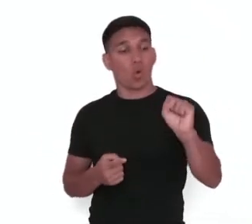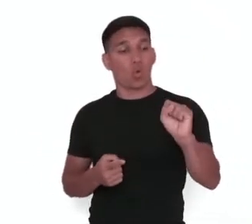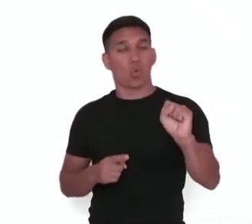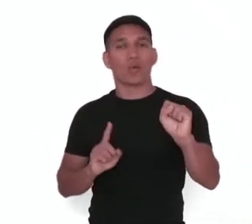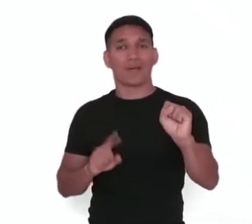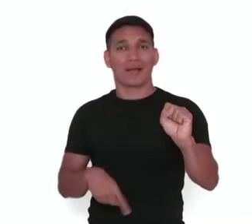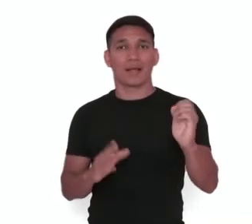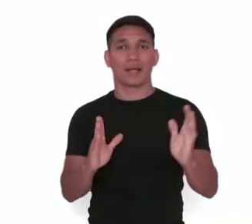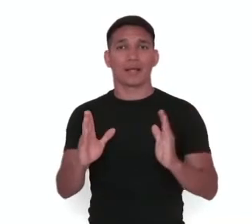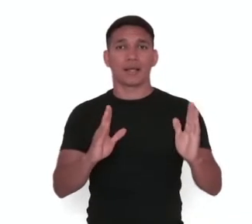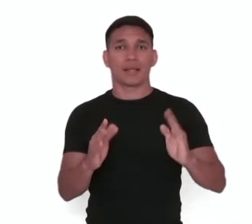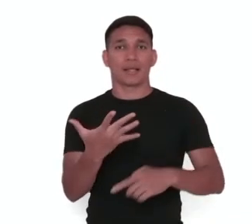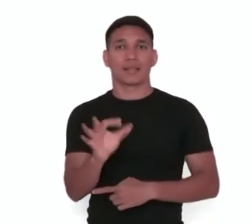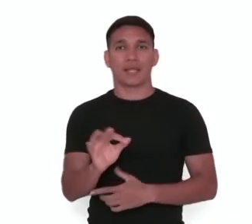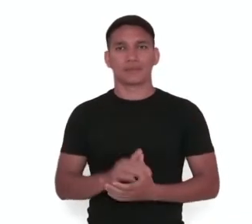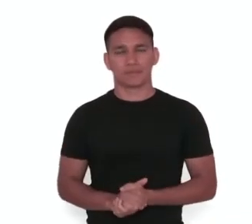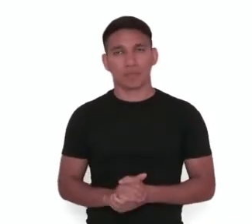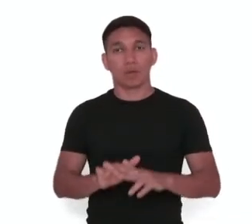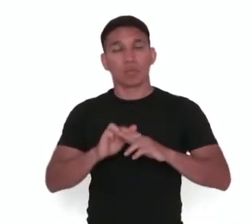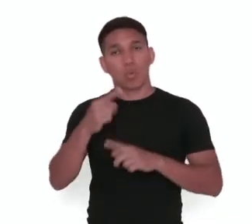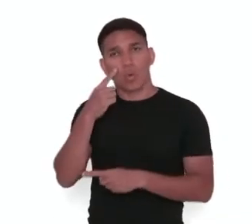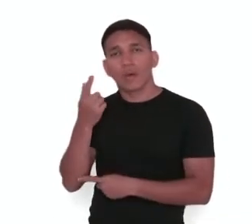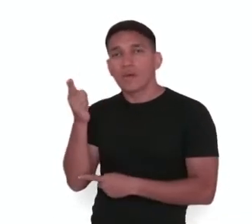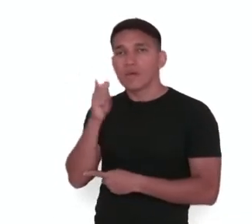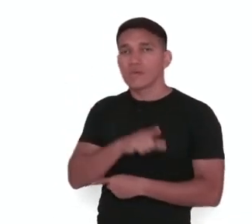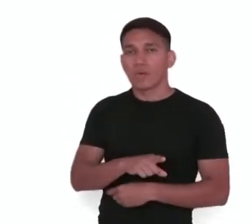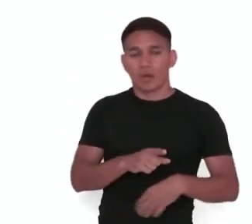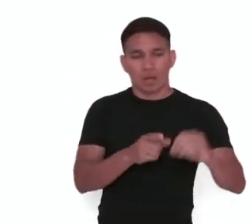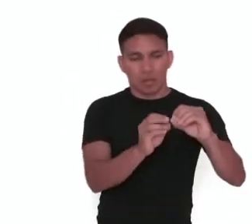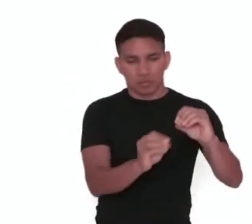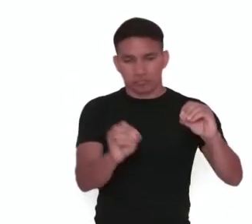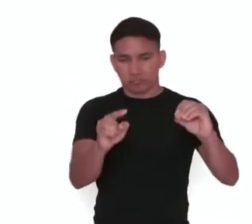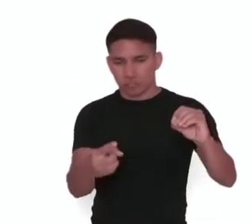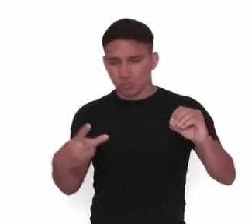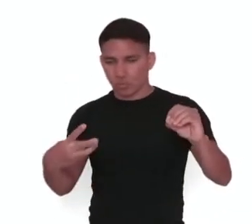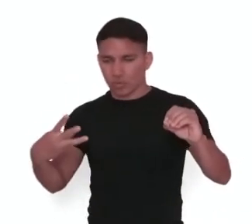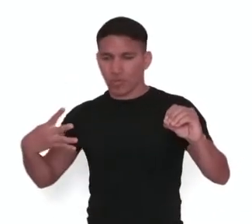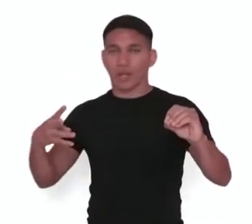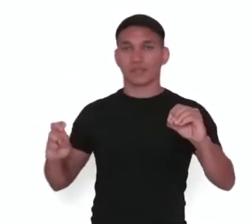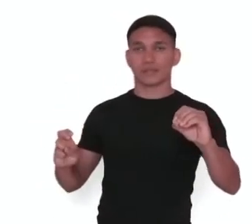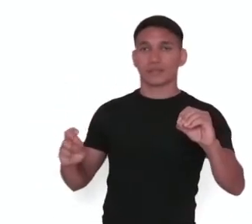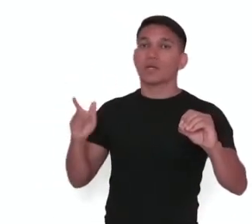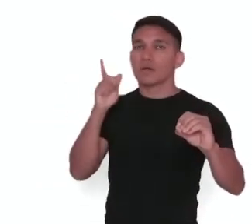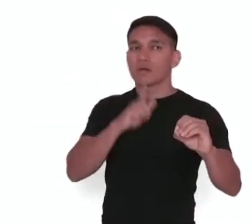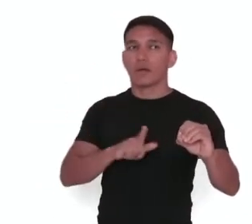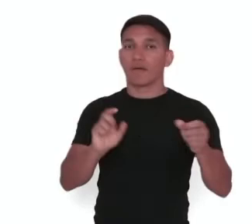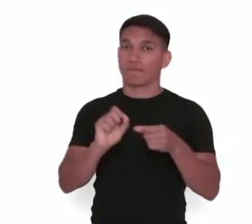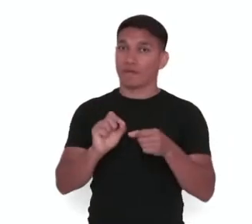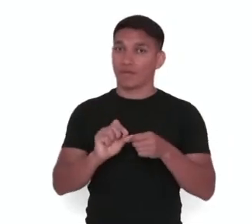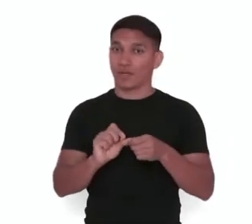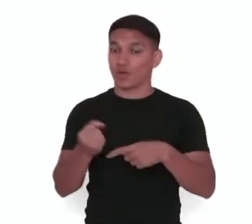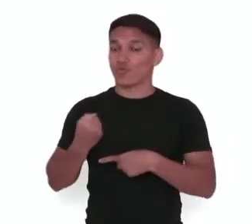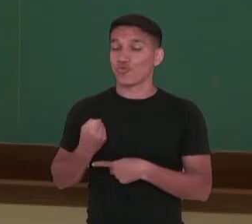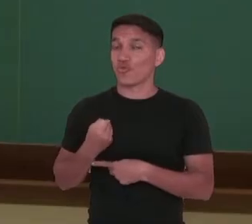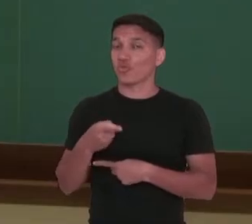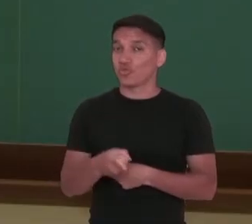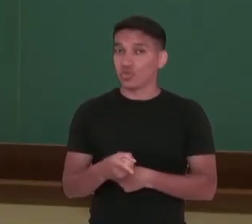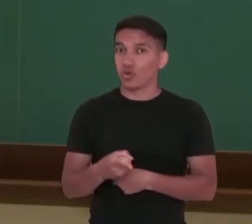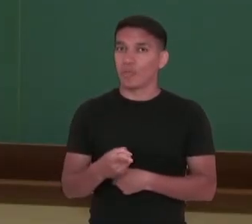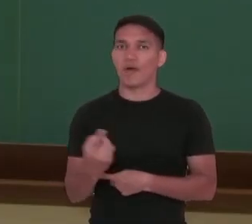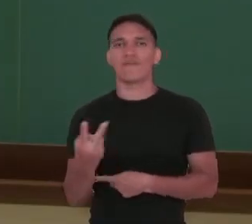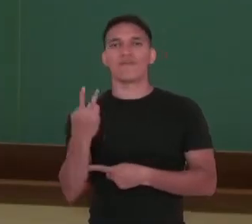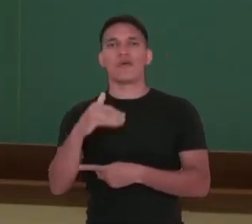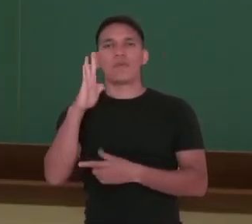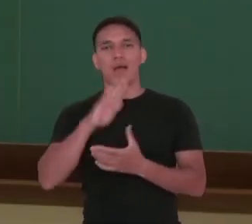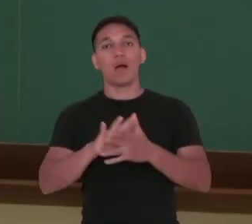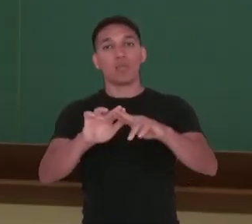10. E aí, pessoal, você pulou 5 casas. Você deixou o número grande. Quando você deixa o número grande, você tem que subtrair do